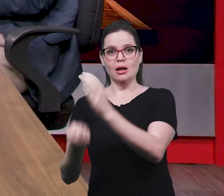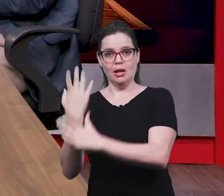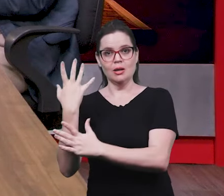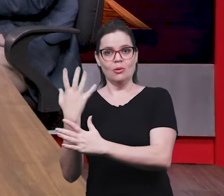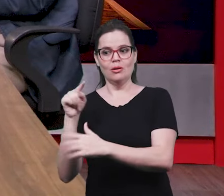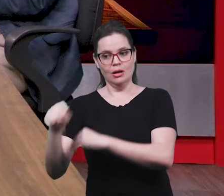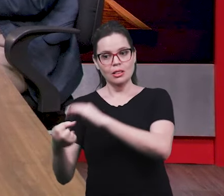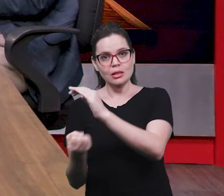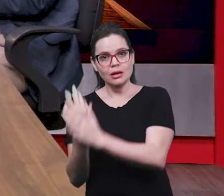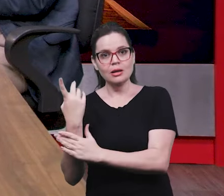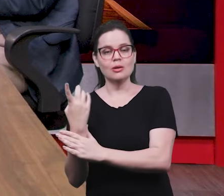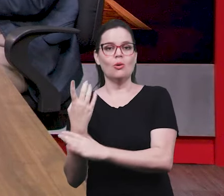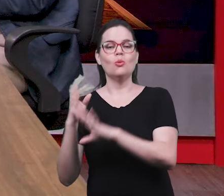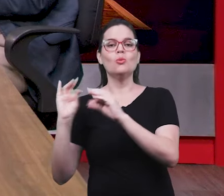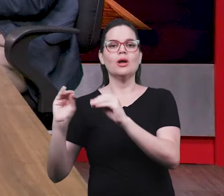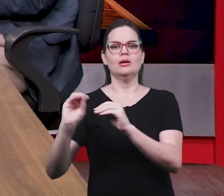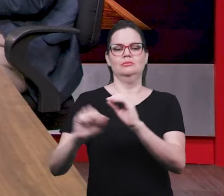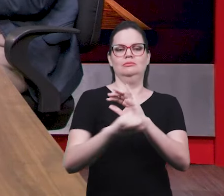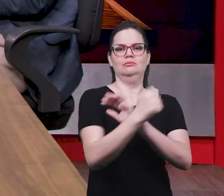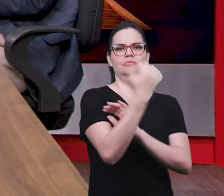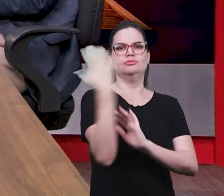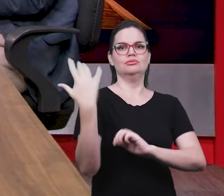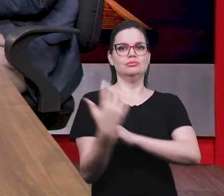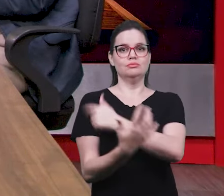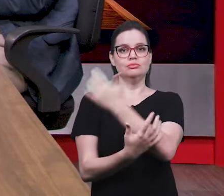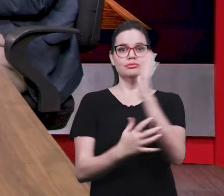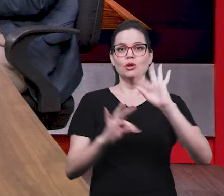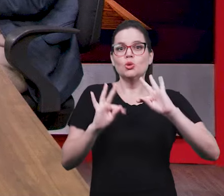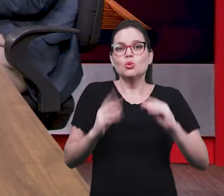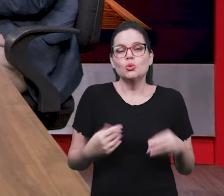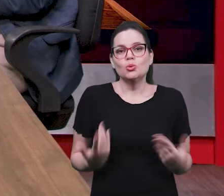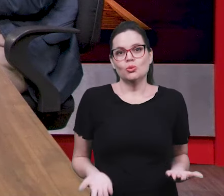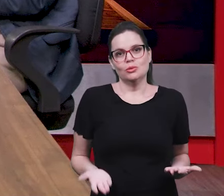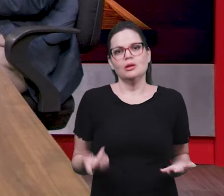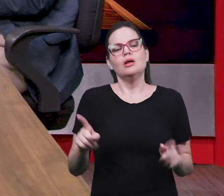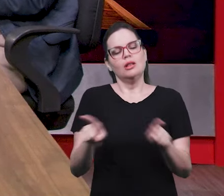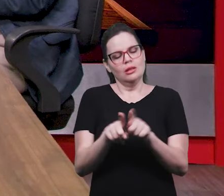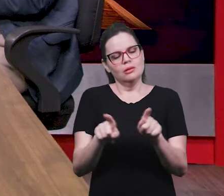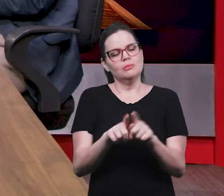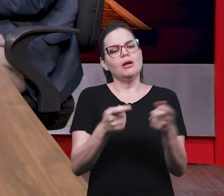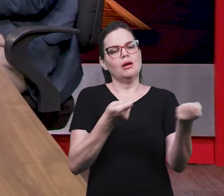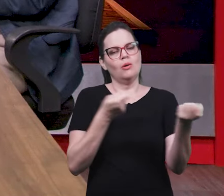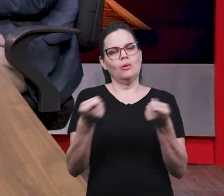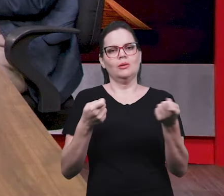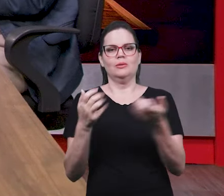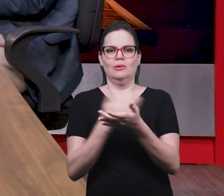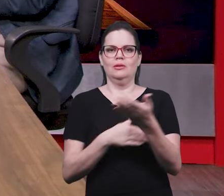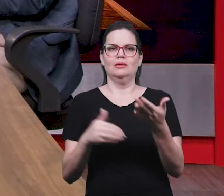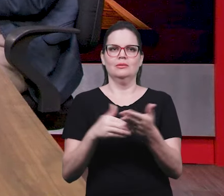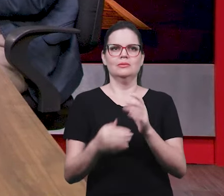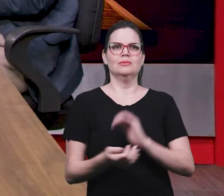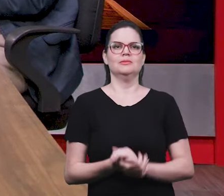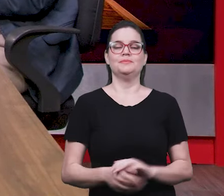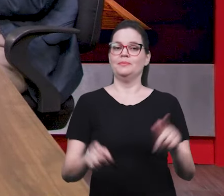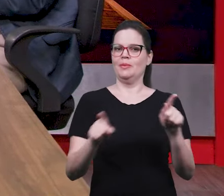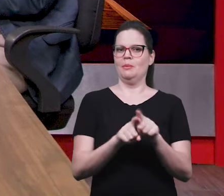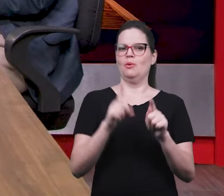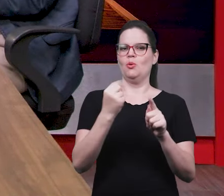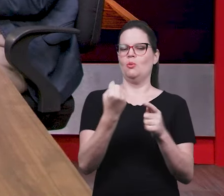E é exatamente sobre esse poder, né, pastor Gilson? E um aspecto interessante também, né, naquilo que o pastor Luiz Eugênio estava comentando, é